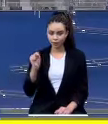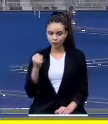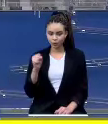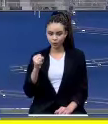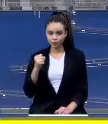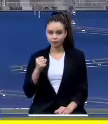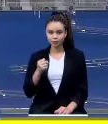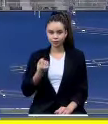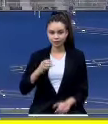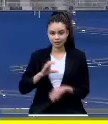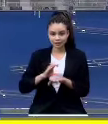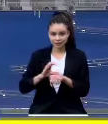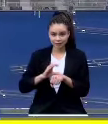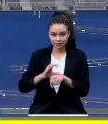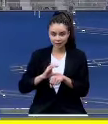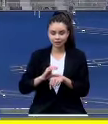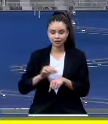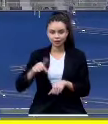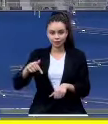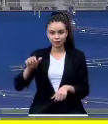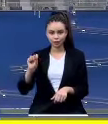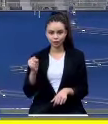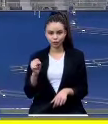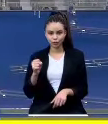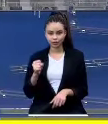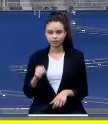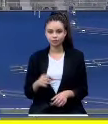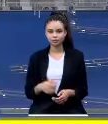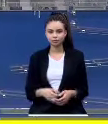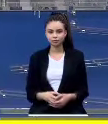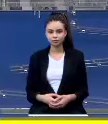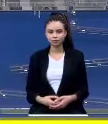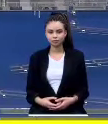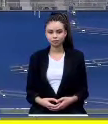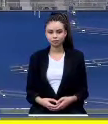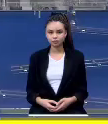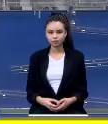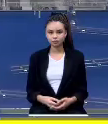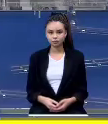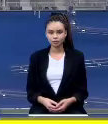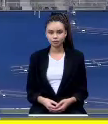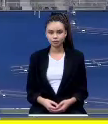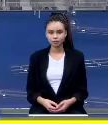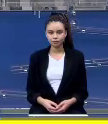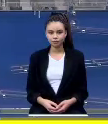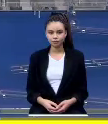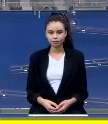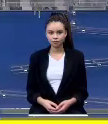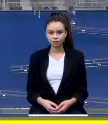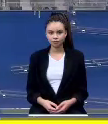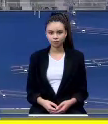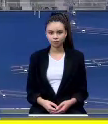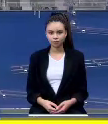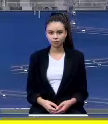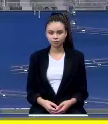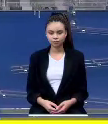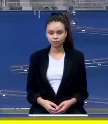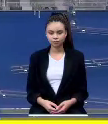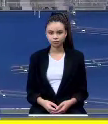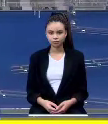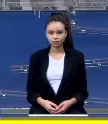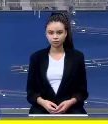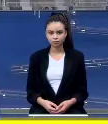78. Cinza, 78. Foram sorteados três números. Faltam quatro. Lembrando, na Time Mania você ganha a partir de